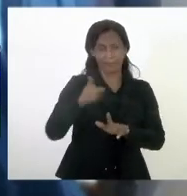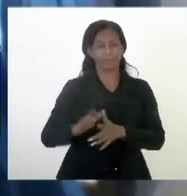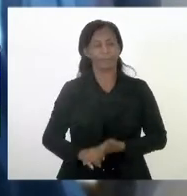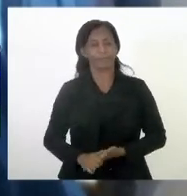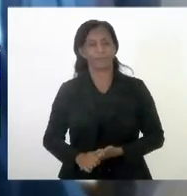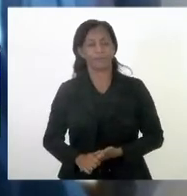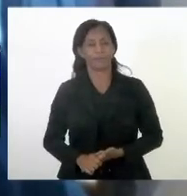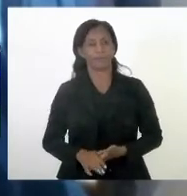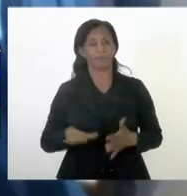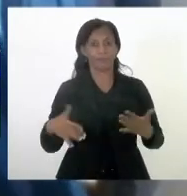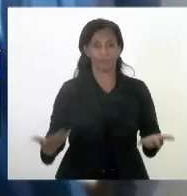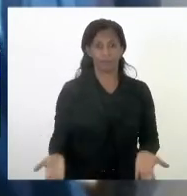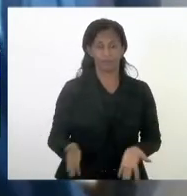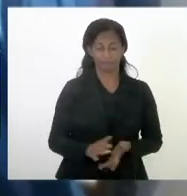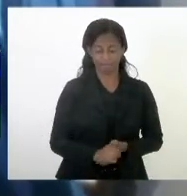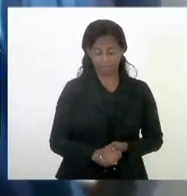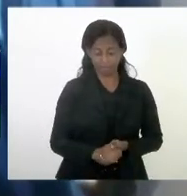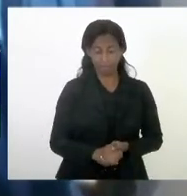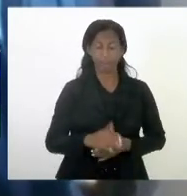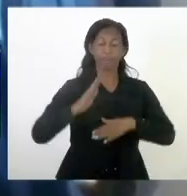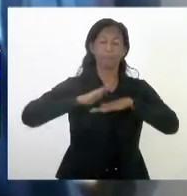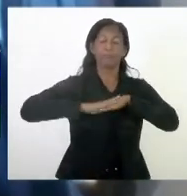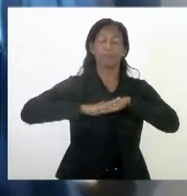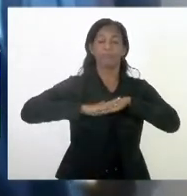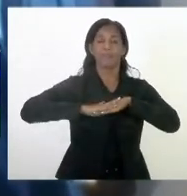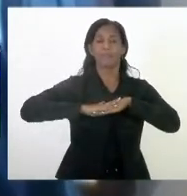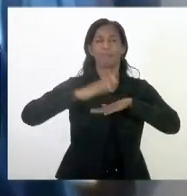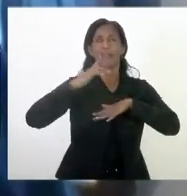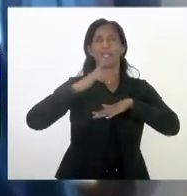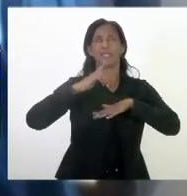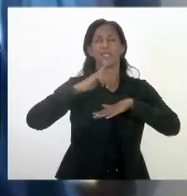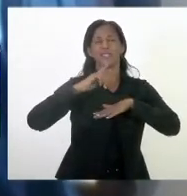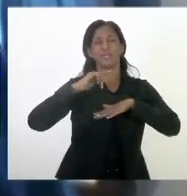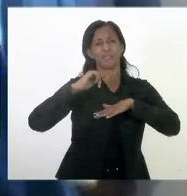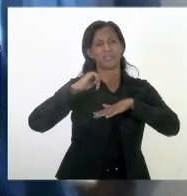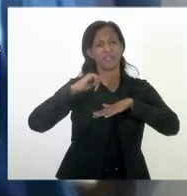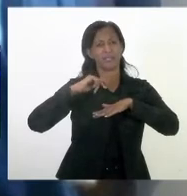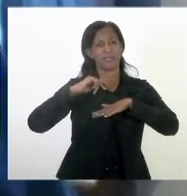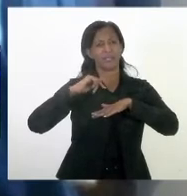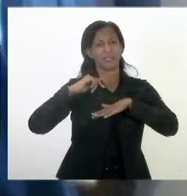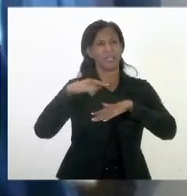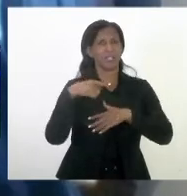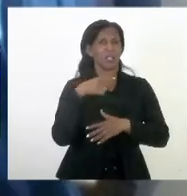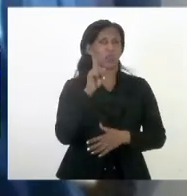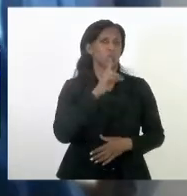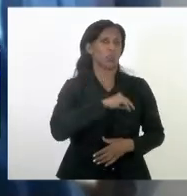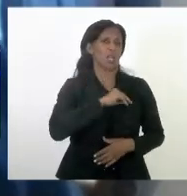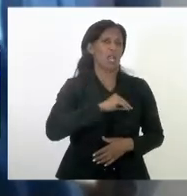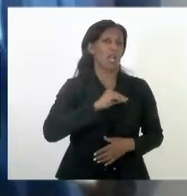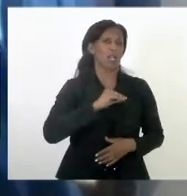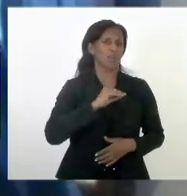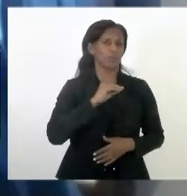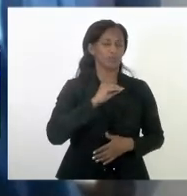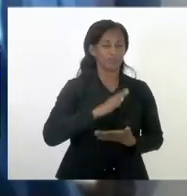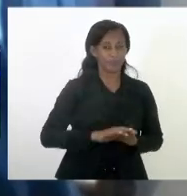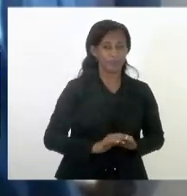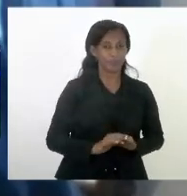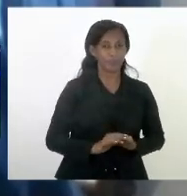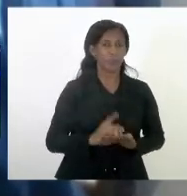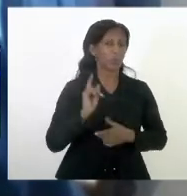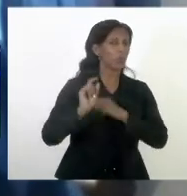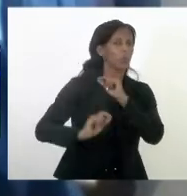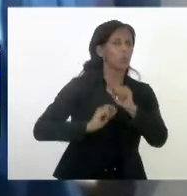Então, isso é mais de um sexto de um salário mínimo. Então, o que, que